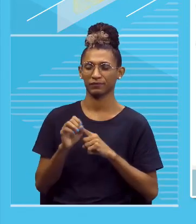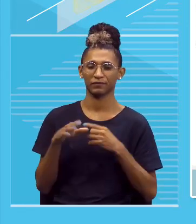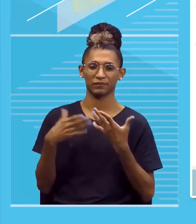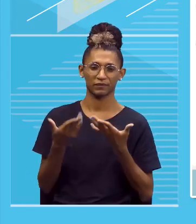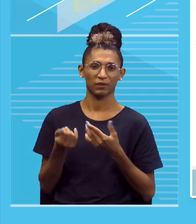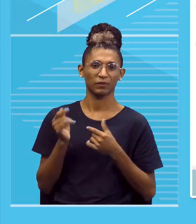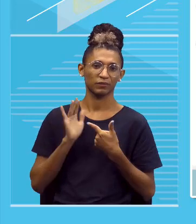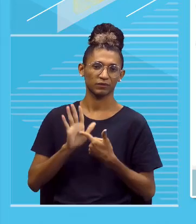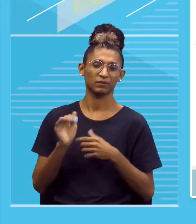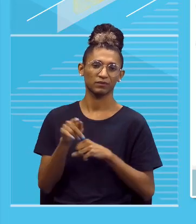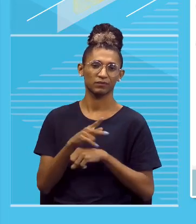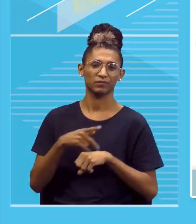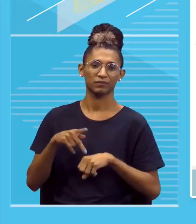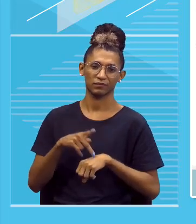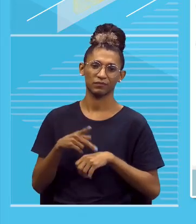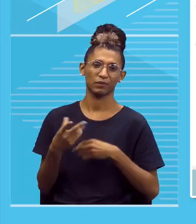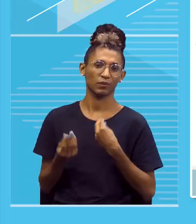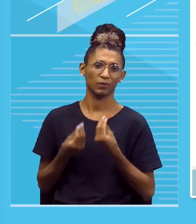tá aí o país